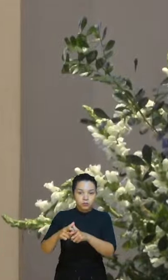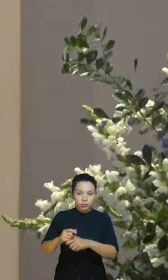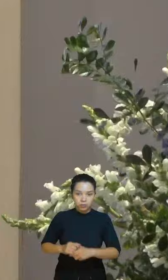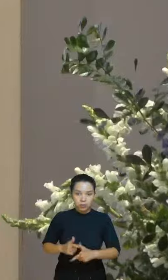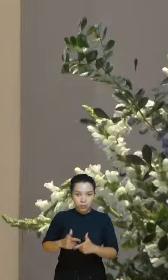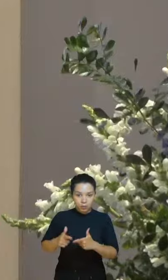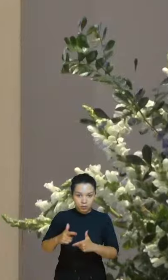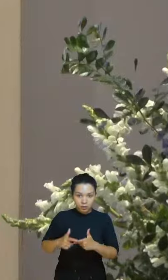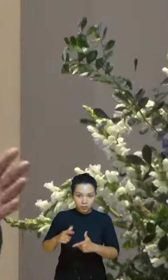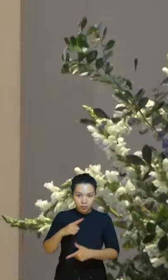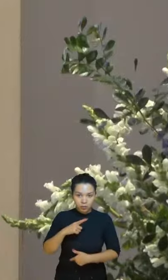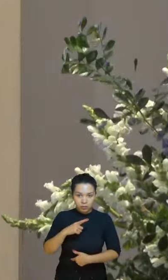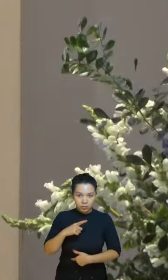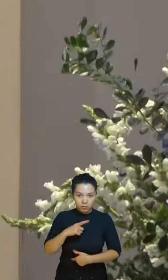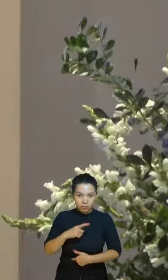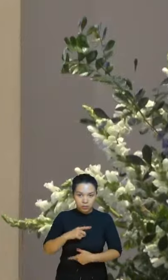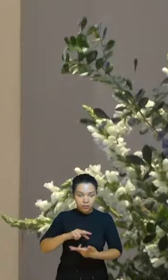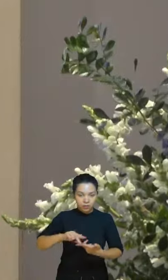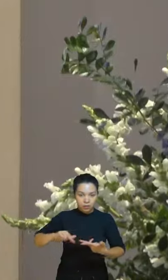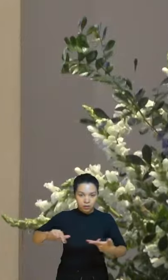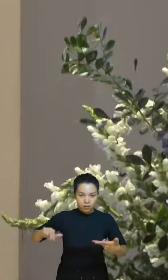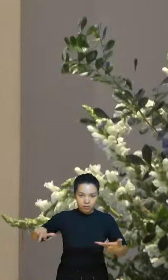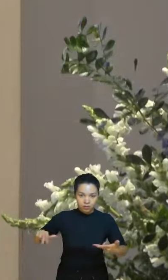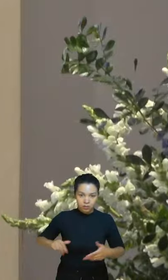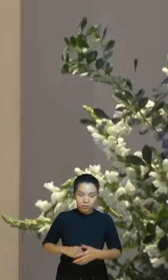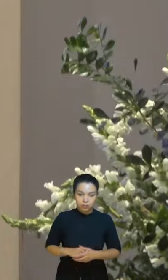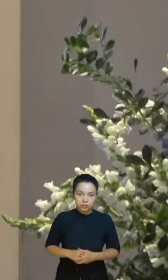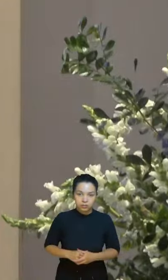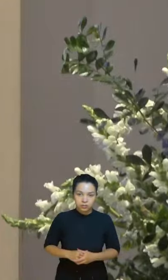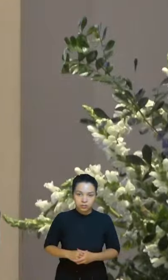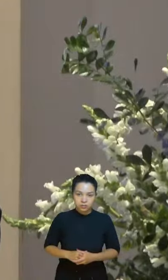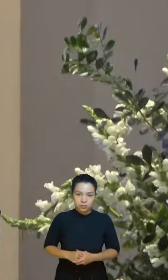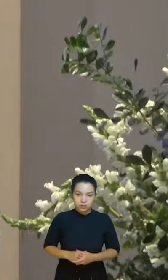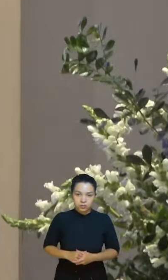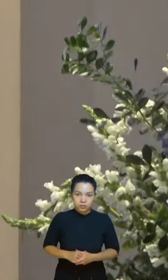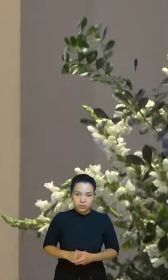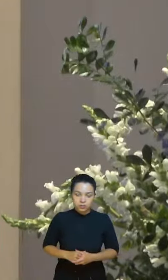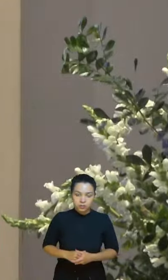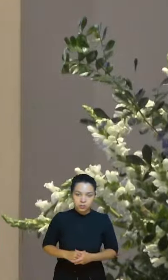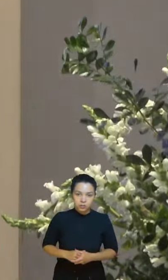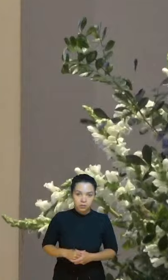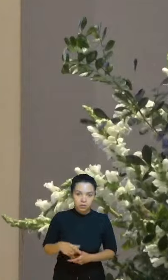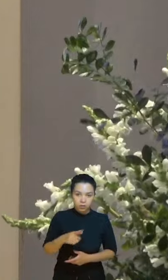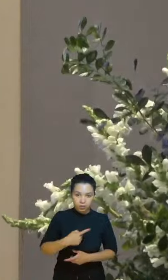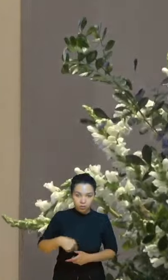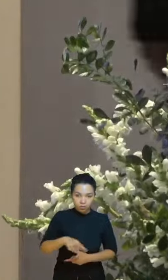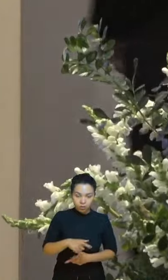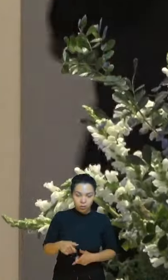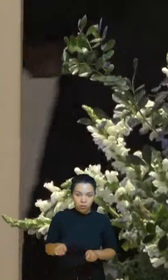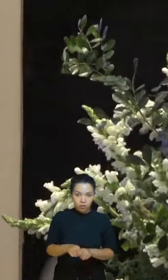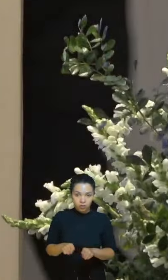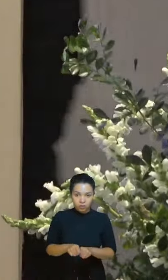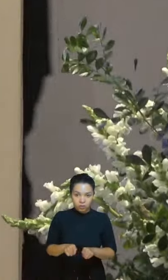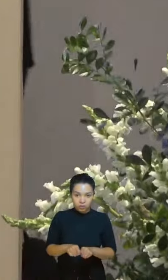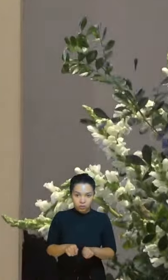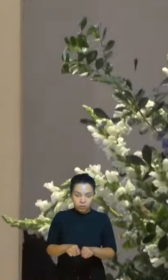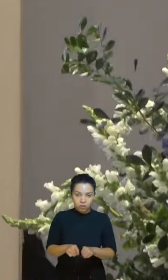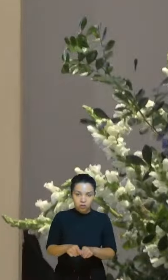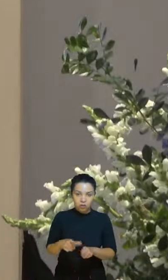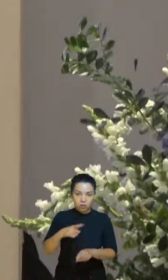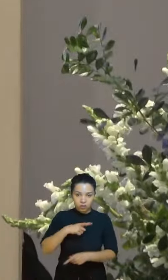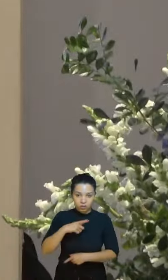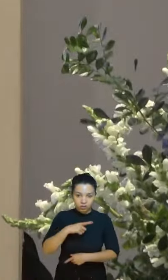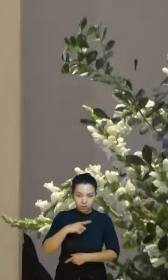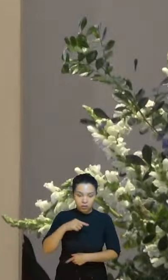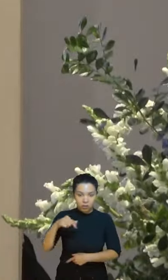questões as mais variadas e o alto índice de litigiosidade em que Santa